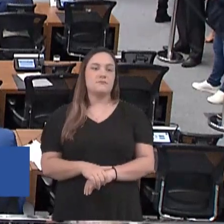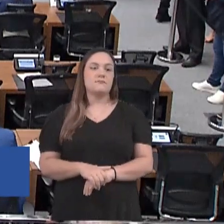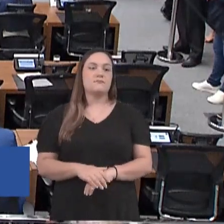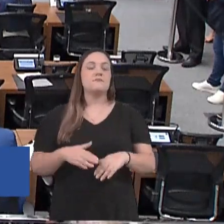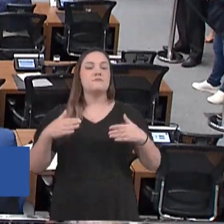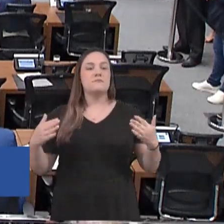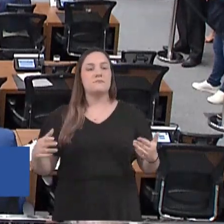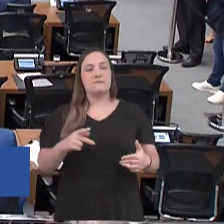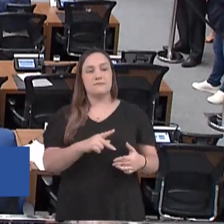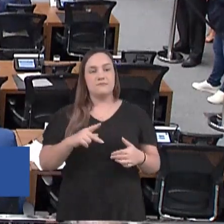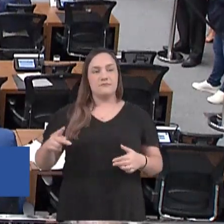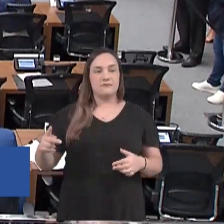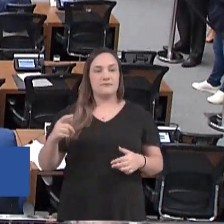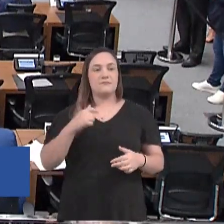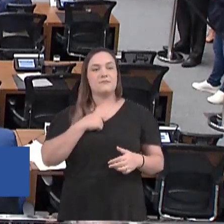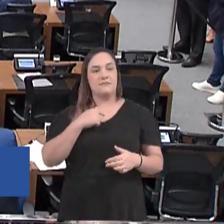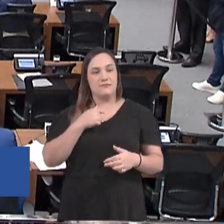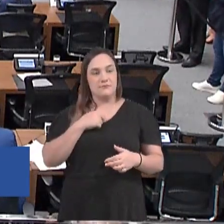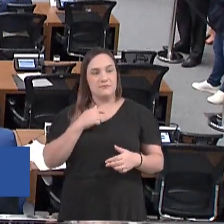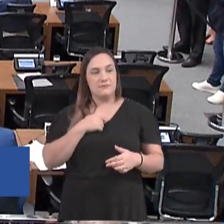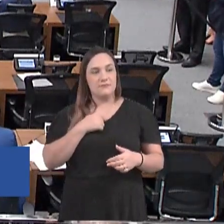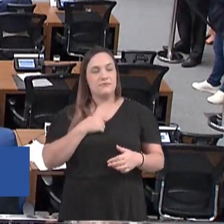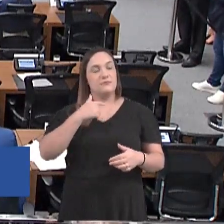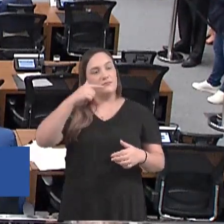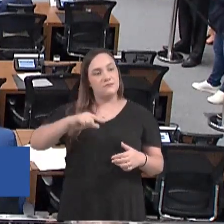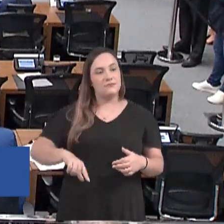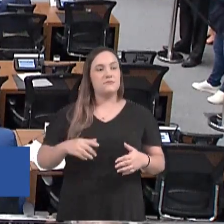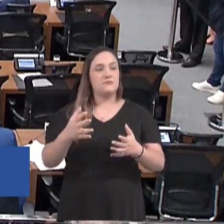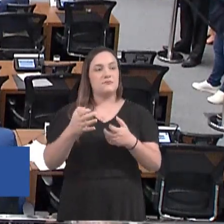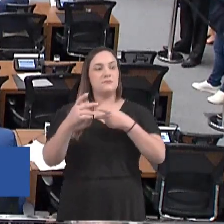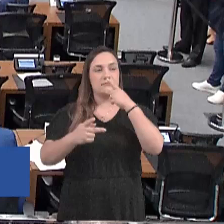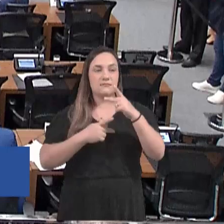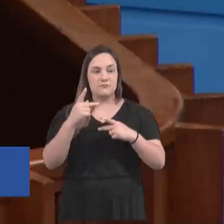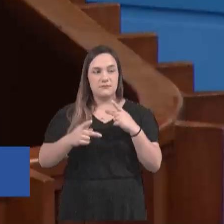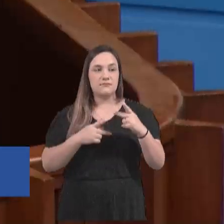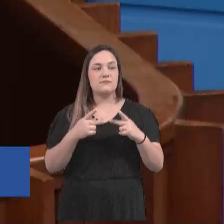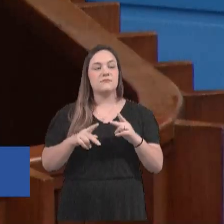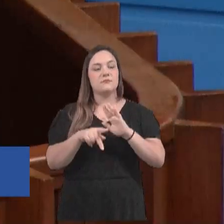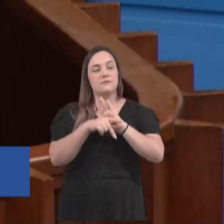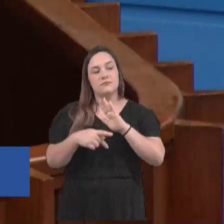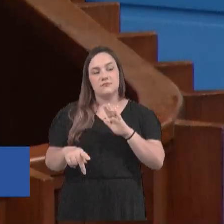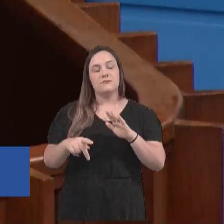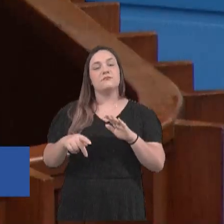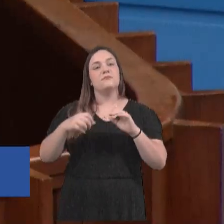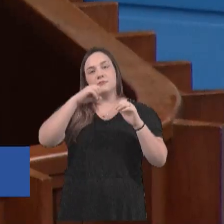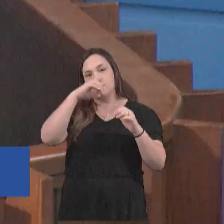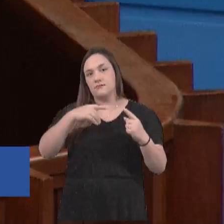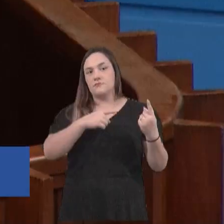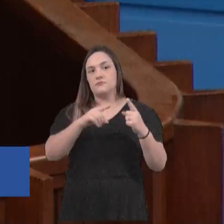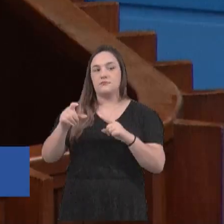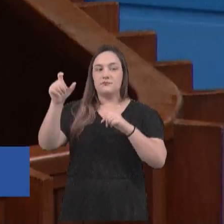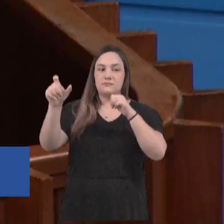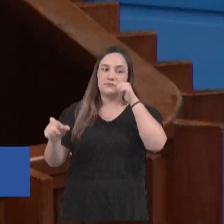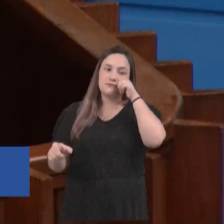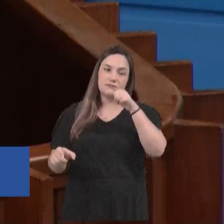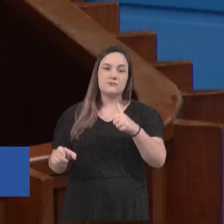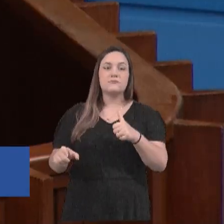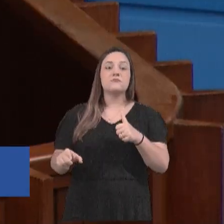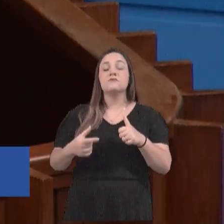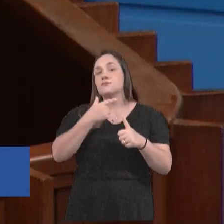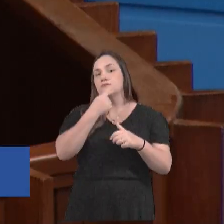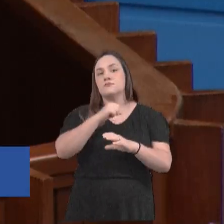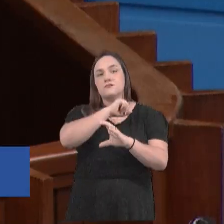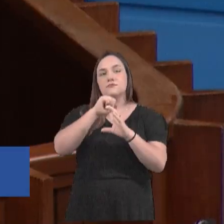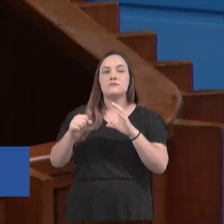Presidente, venho aqui para falar um pouco, mais uma vez, sobre o feminicídio, sobre a violência contra as mulheres,